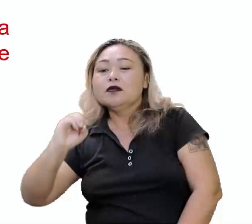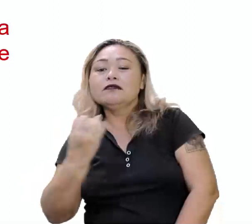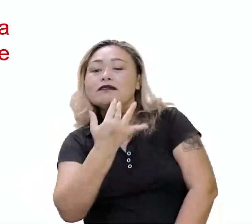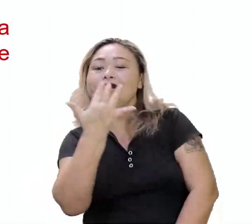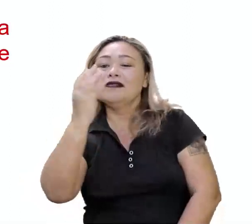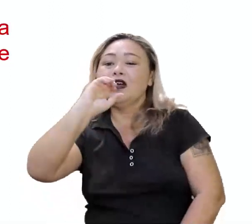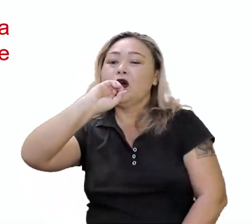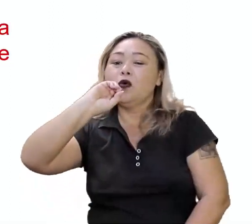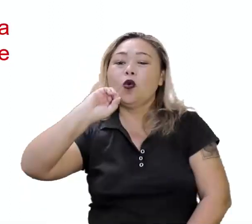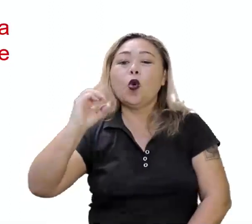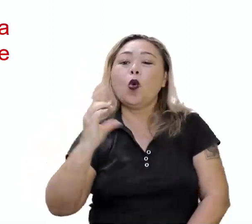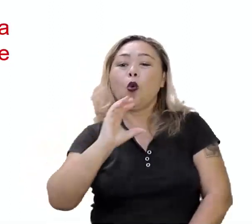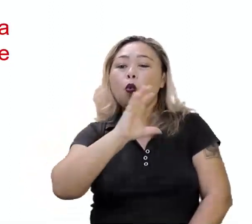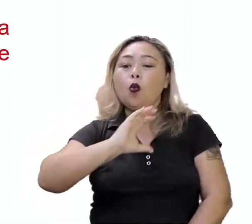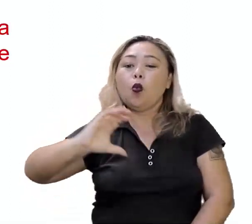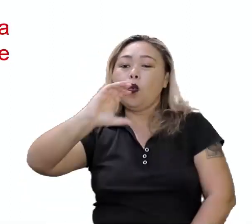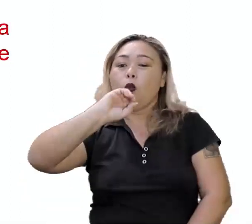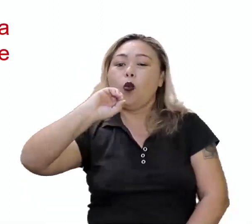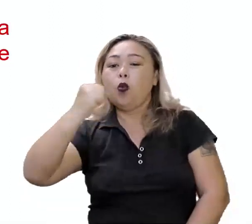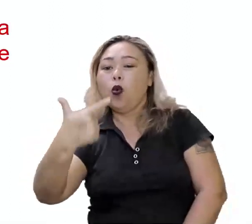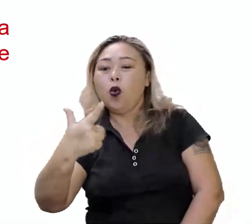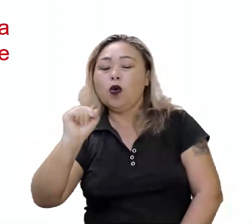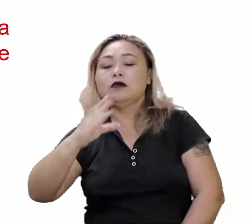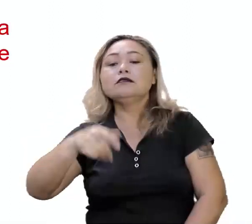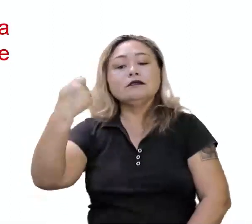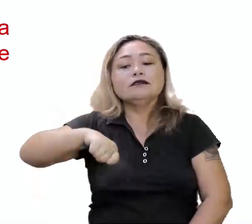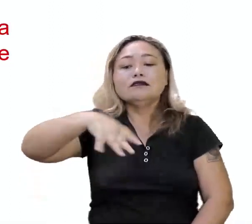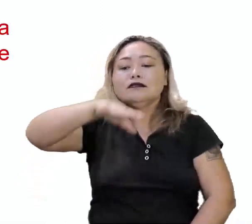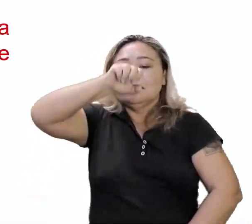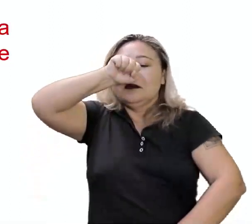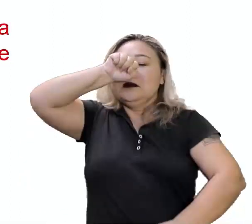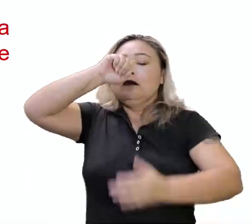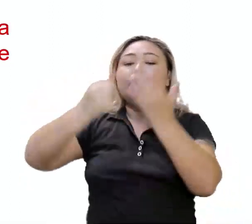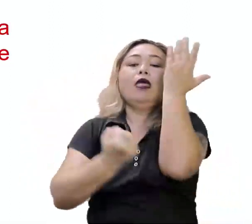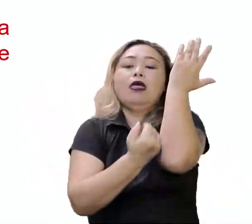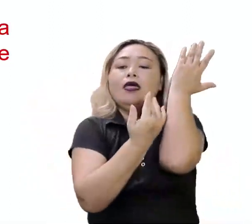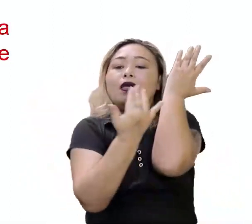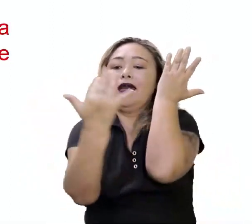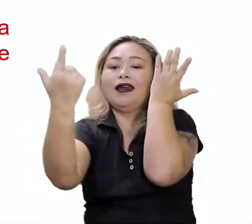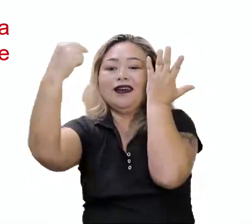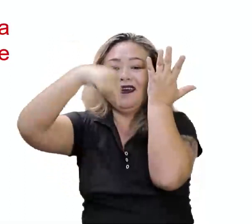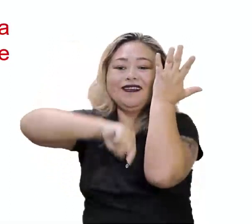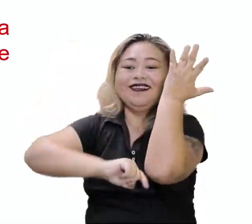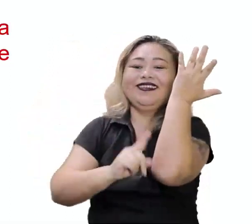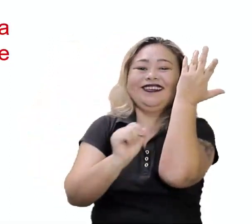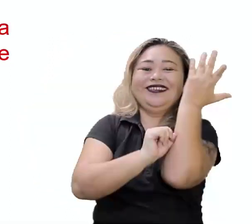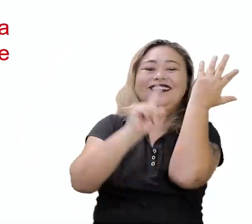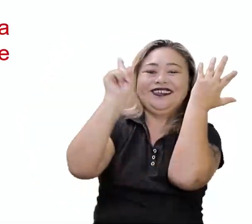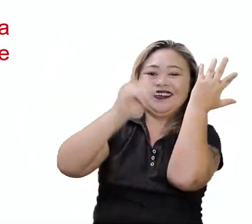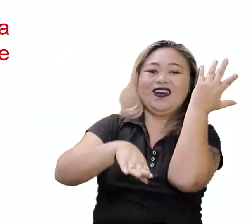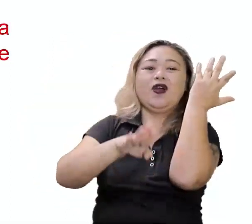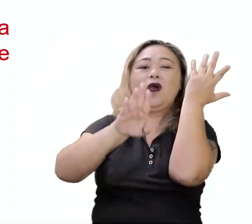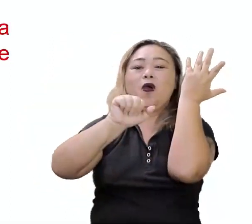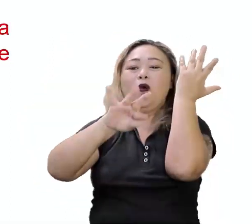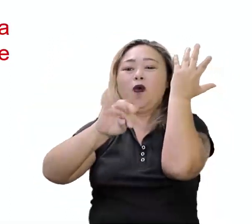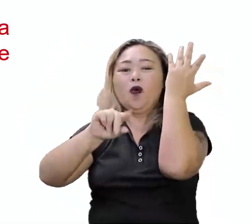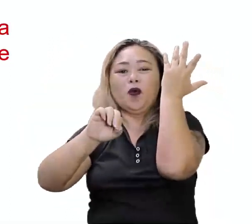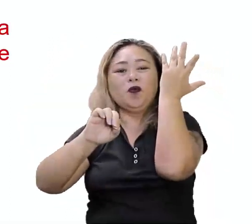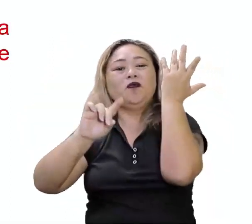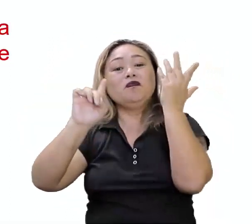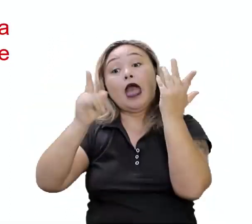e o CO2, que são essenciais para a respiração e fotossíntese, tá? Elementos bióticos ou